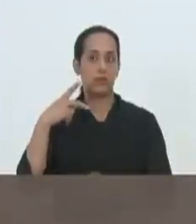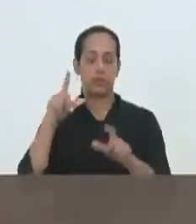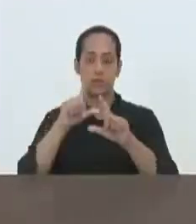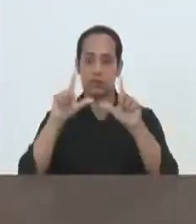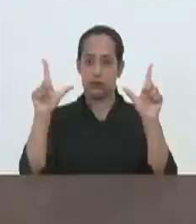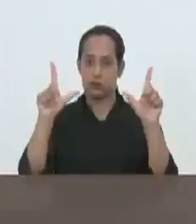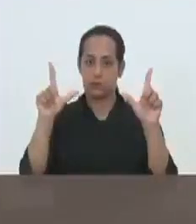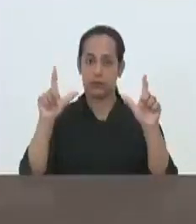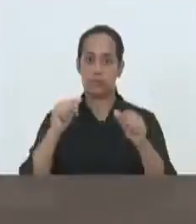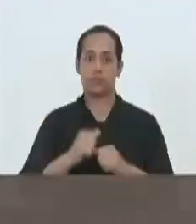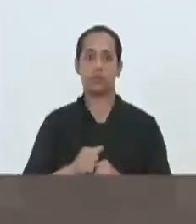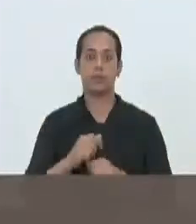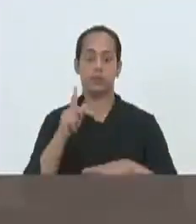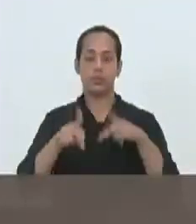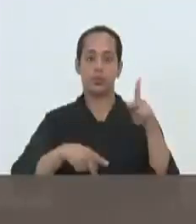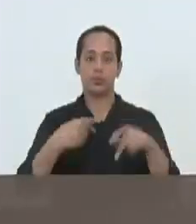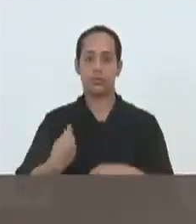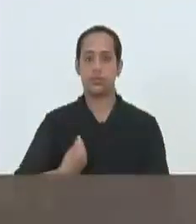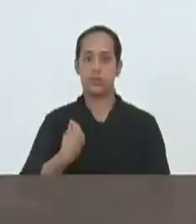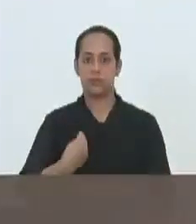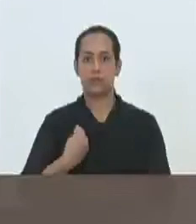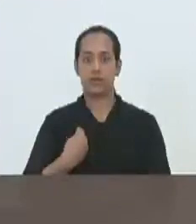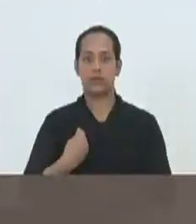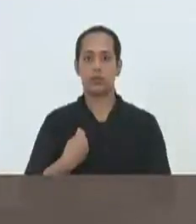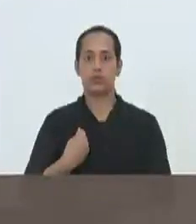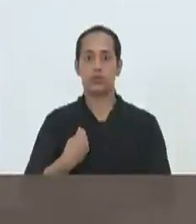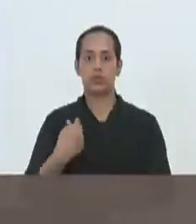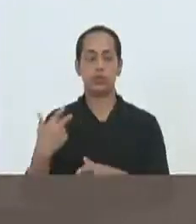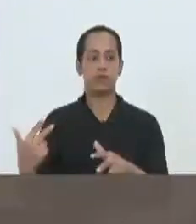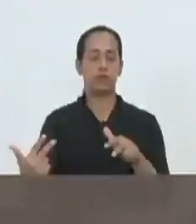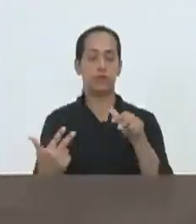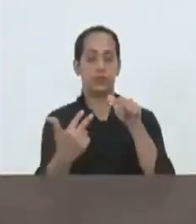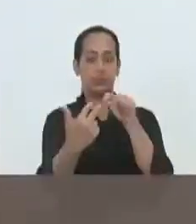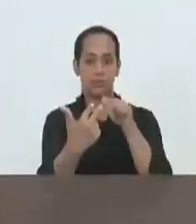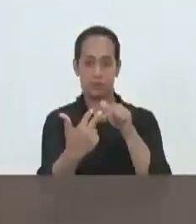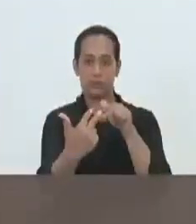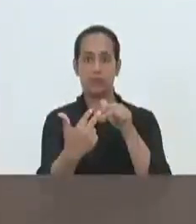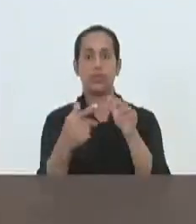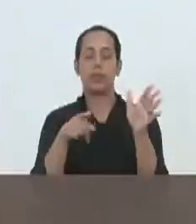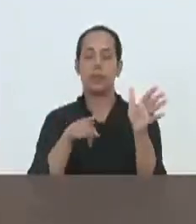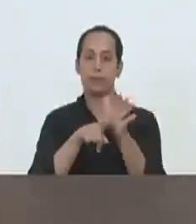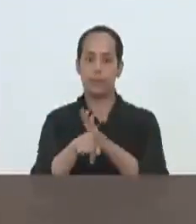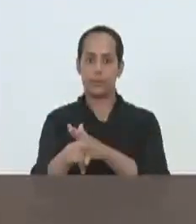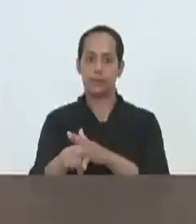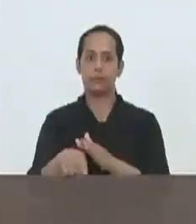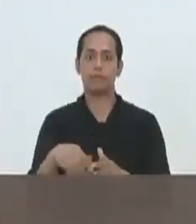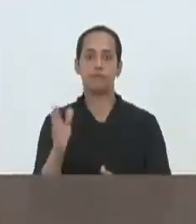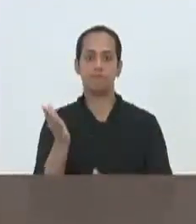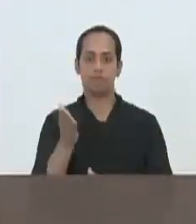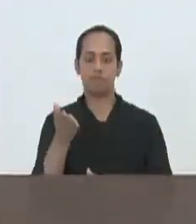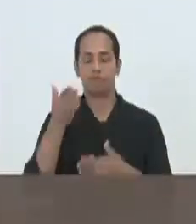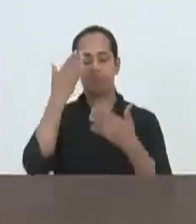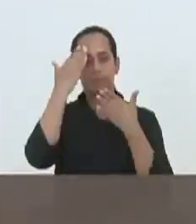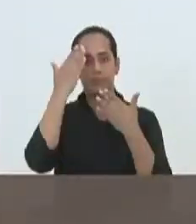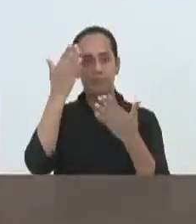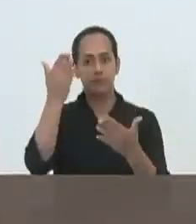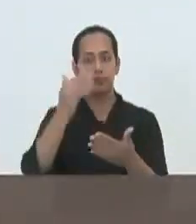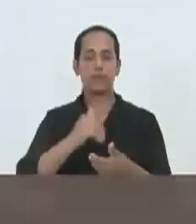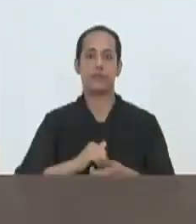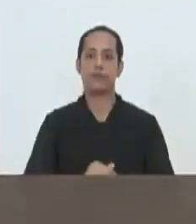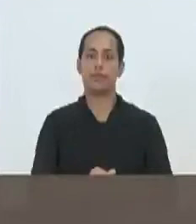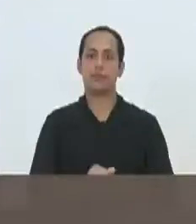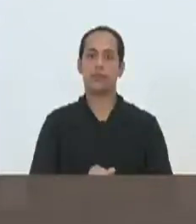ao telespectador que fez pergunta através da da internet nosso Muito obrigado declaro